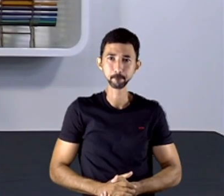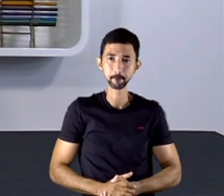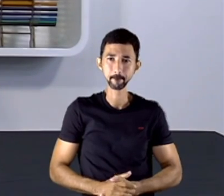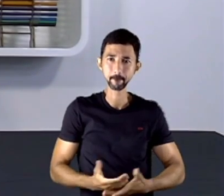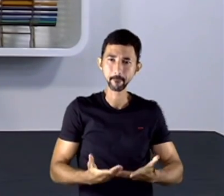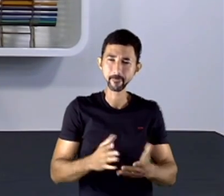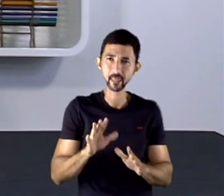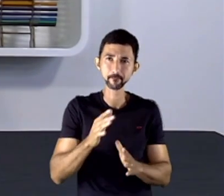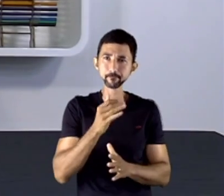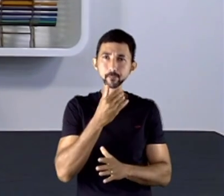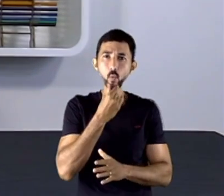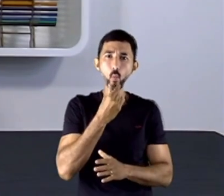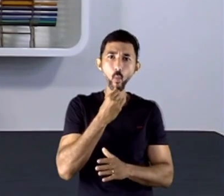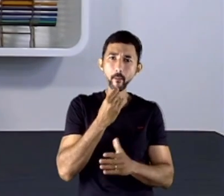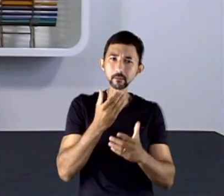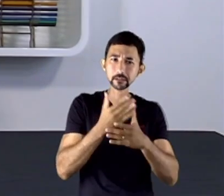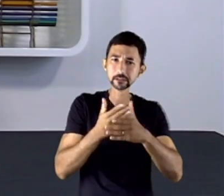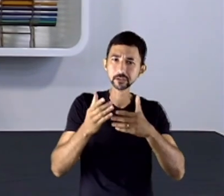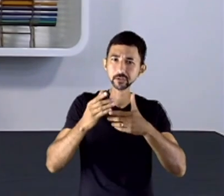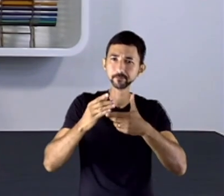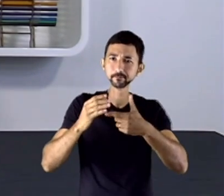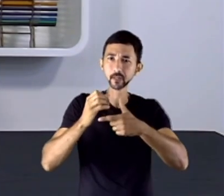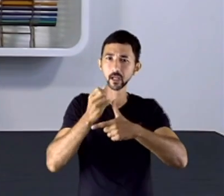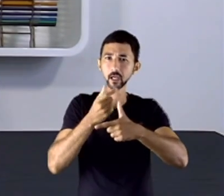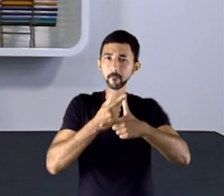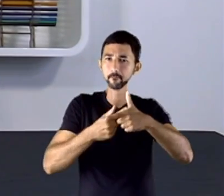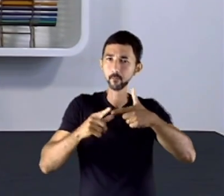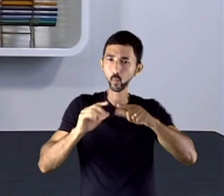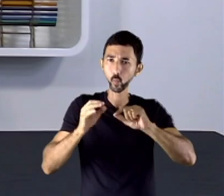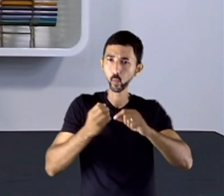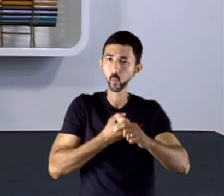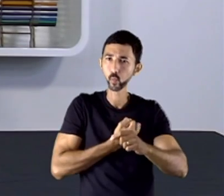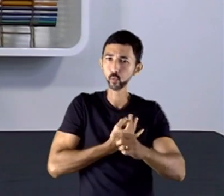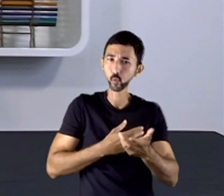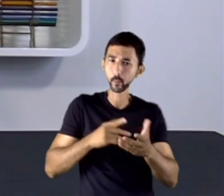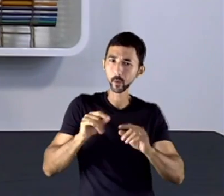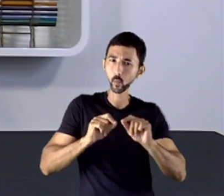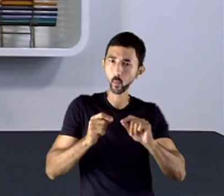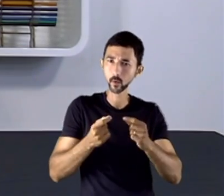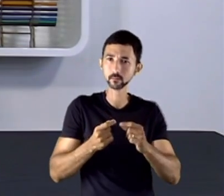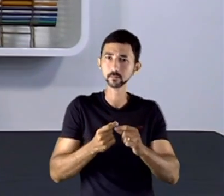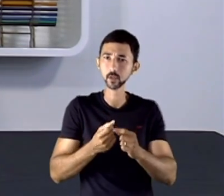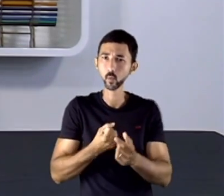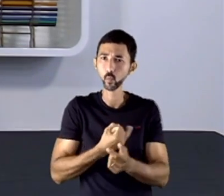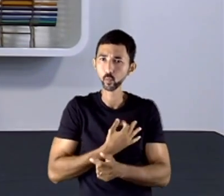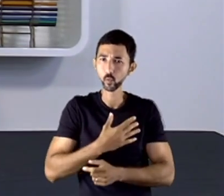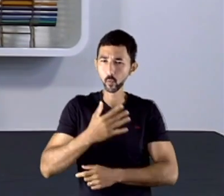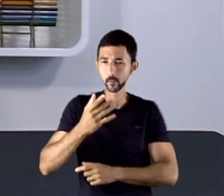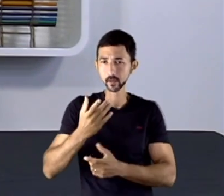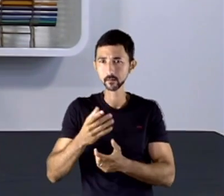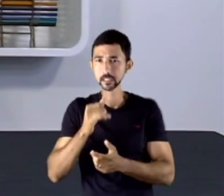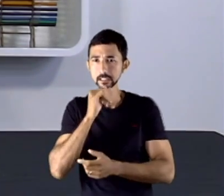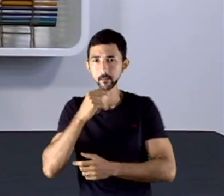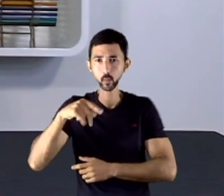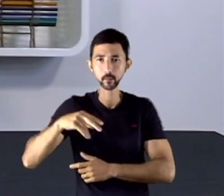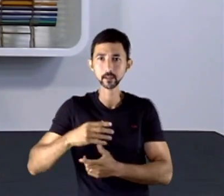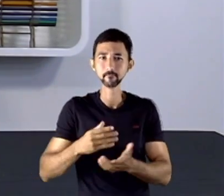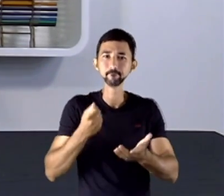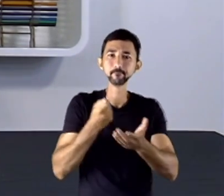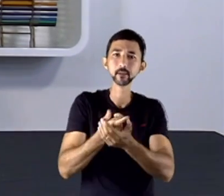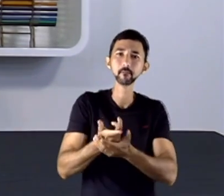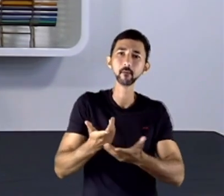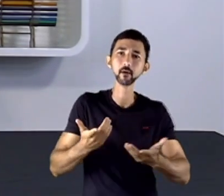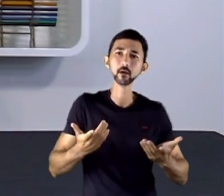Ele não quer número quebrado, como a gente chama, né? Ele quer um número natural, que é para facilitar. Por exemplo, quando ele for